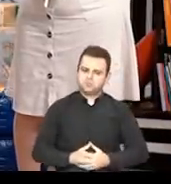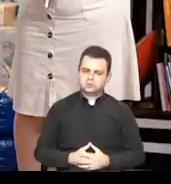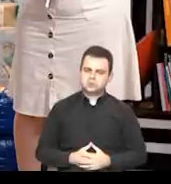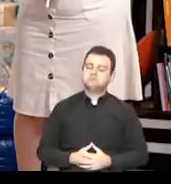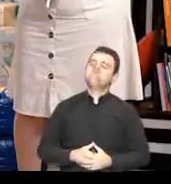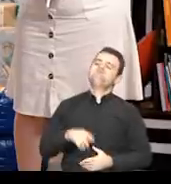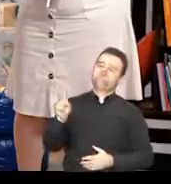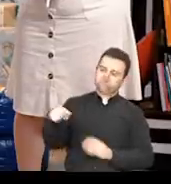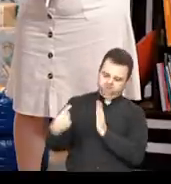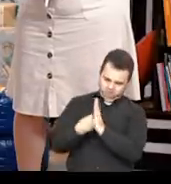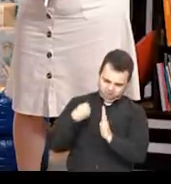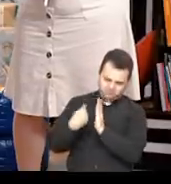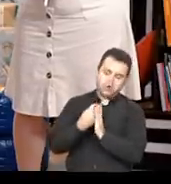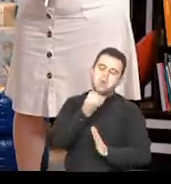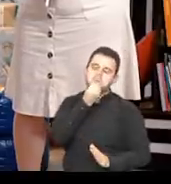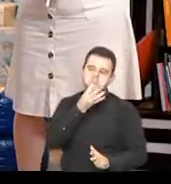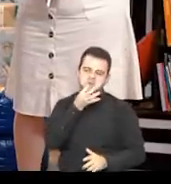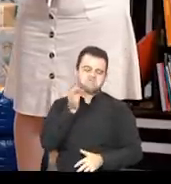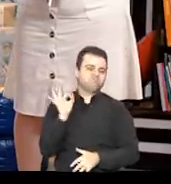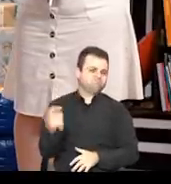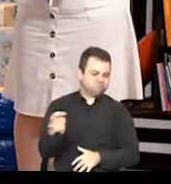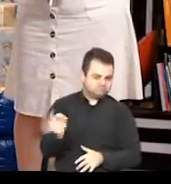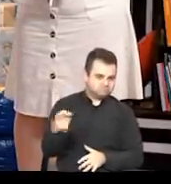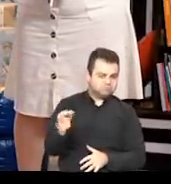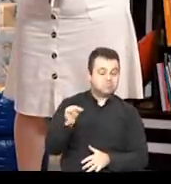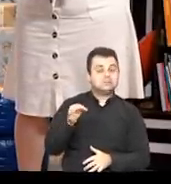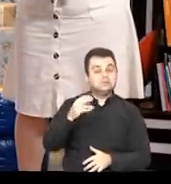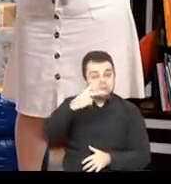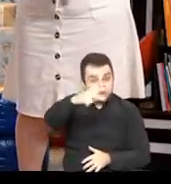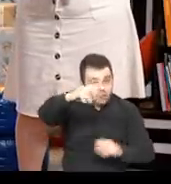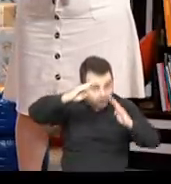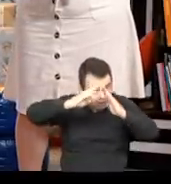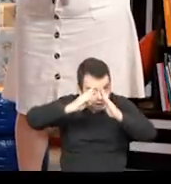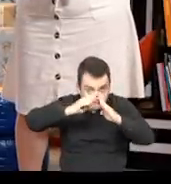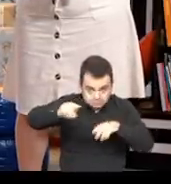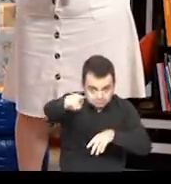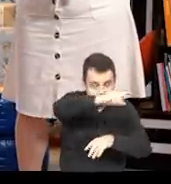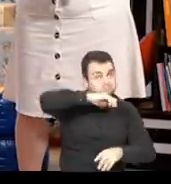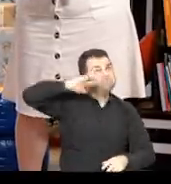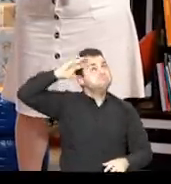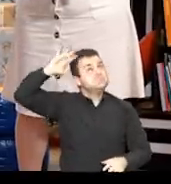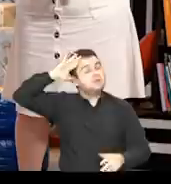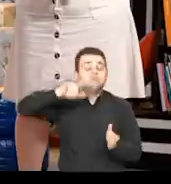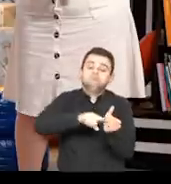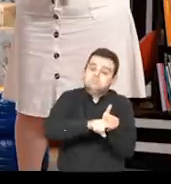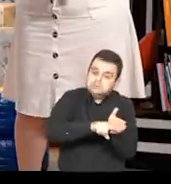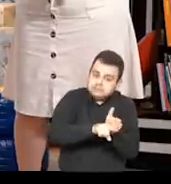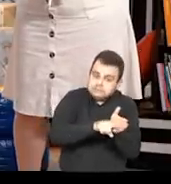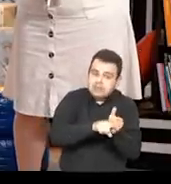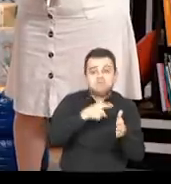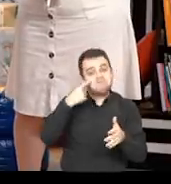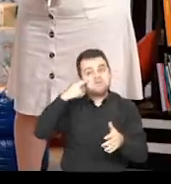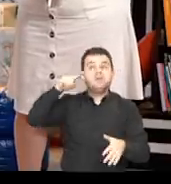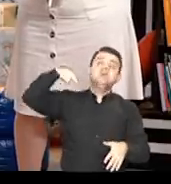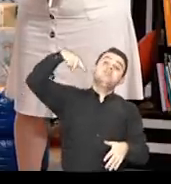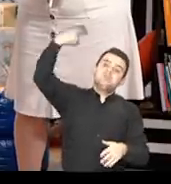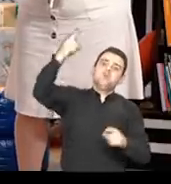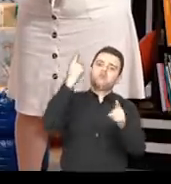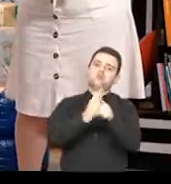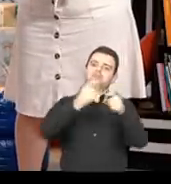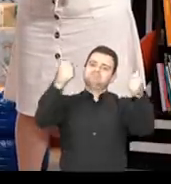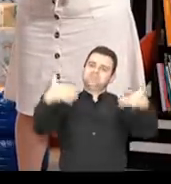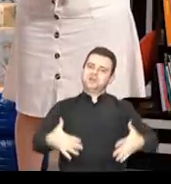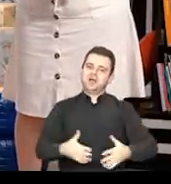são ótimas perguntas para a gente pensar, para o pessoal aí de casa pesquisar e para a gente conversar no nosso próximo